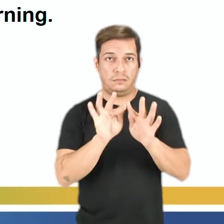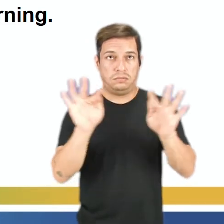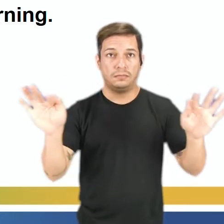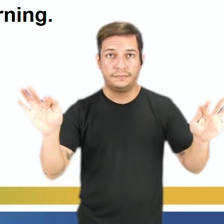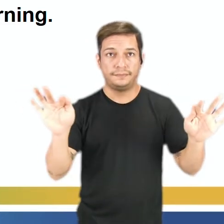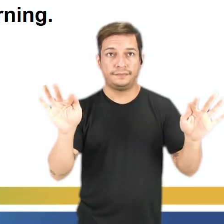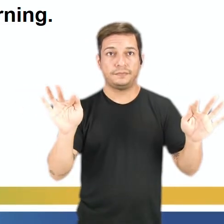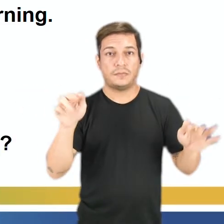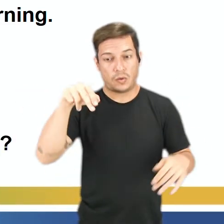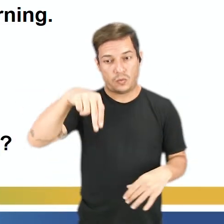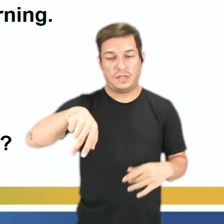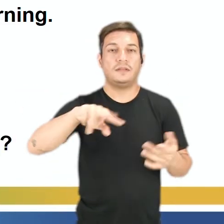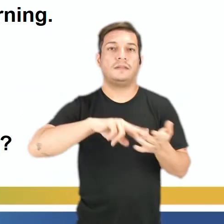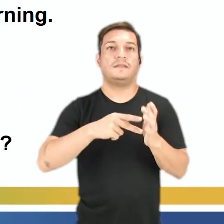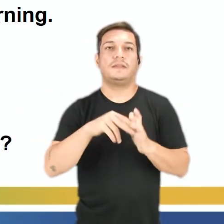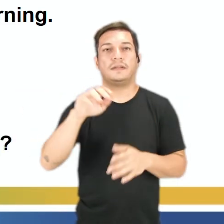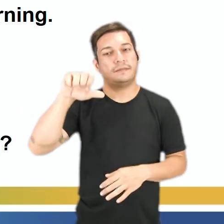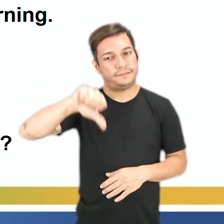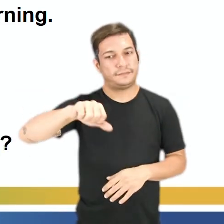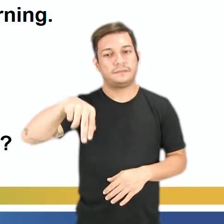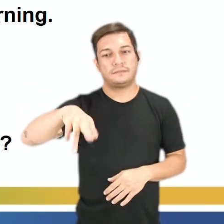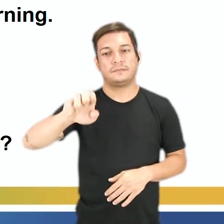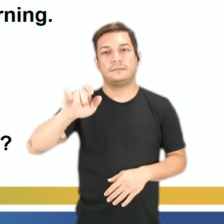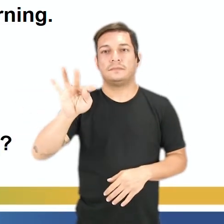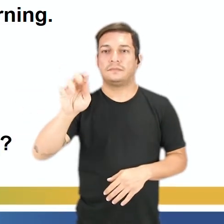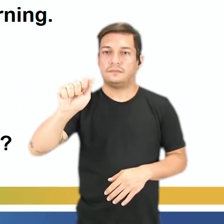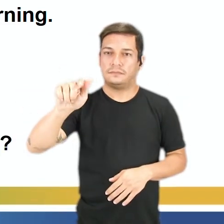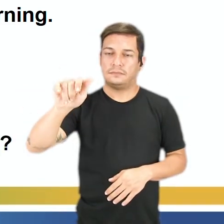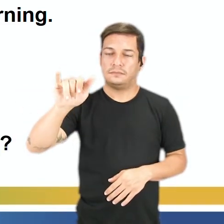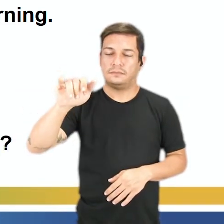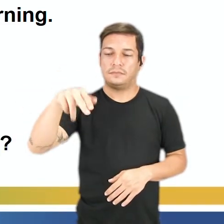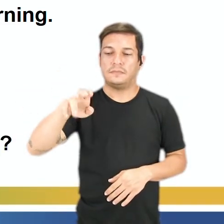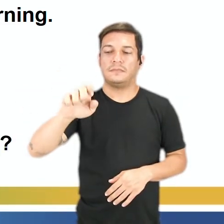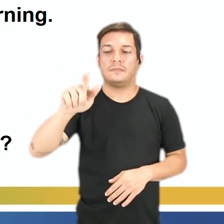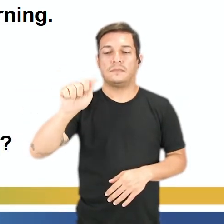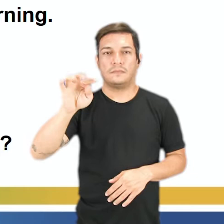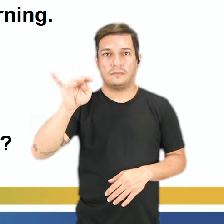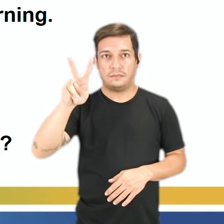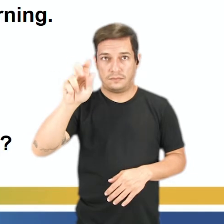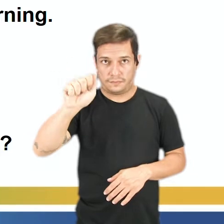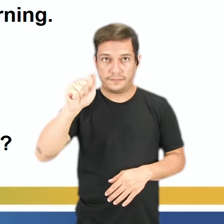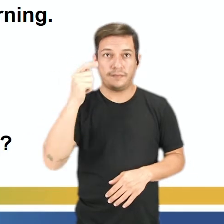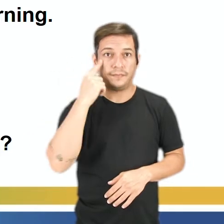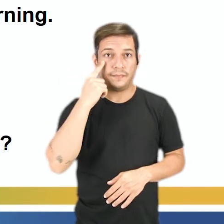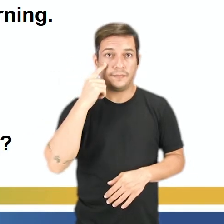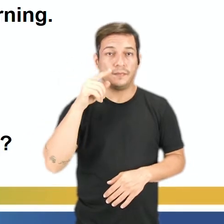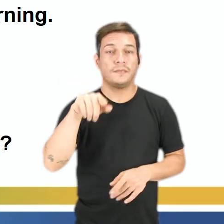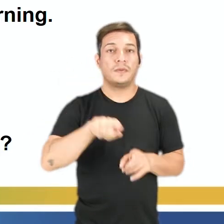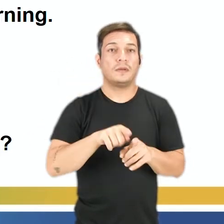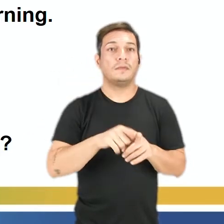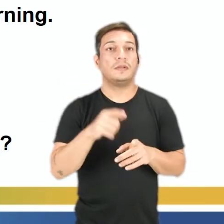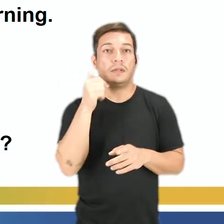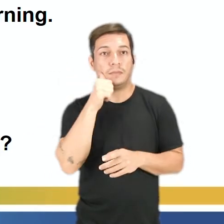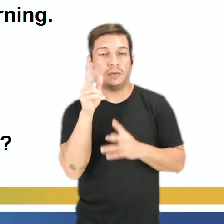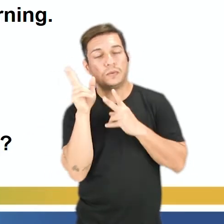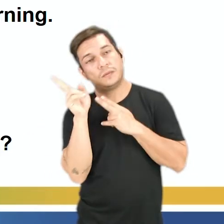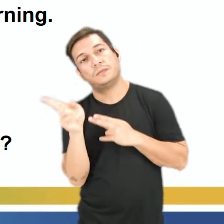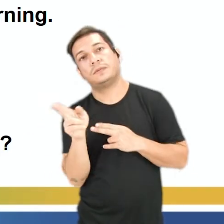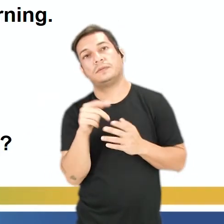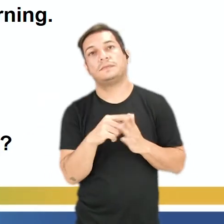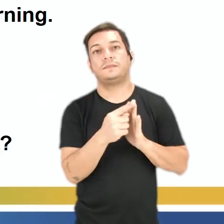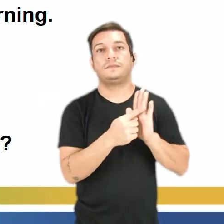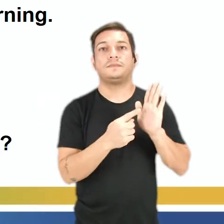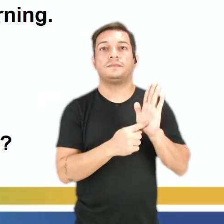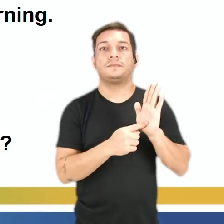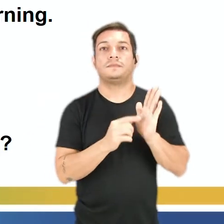the morning. E da garota, she didn't sleep very early yesterday. Eu coloquei um pontinho de interrogação ali, mas